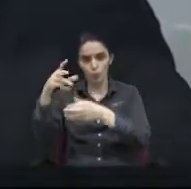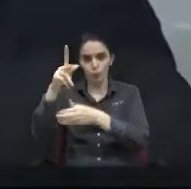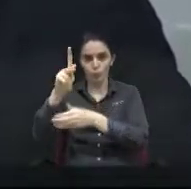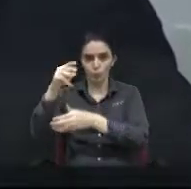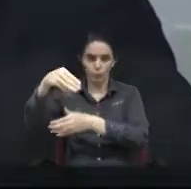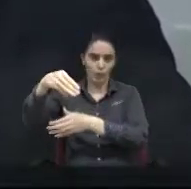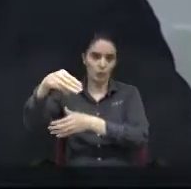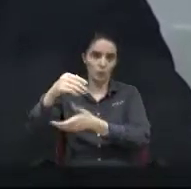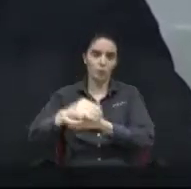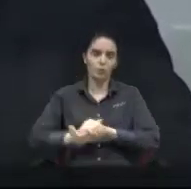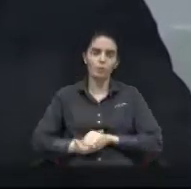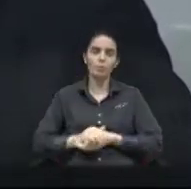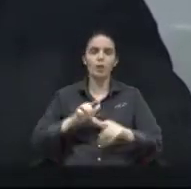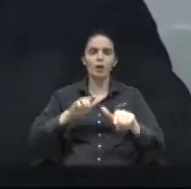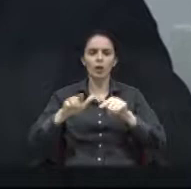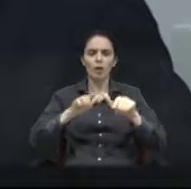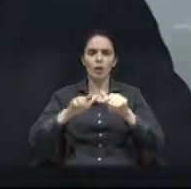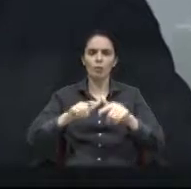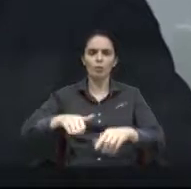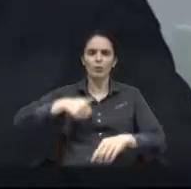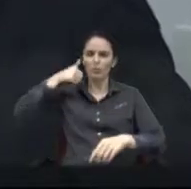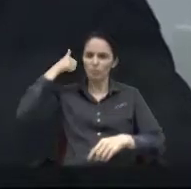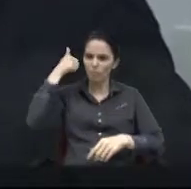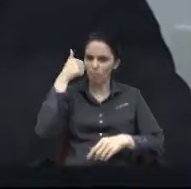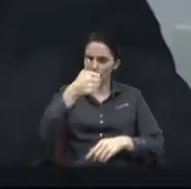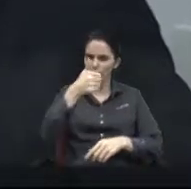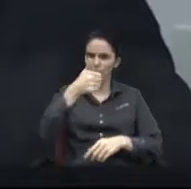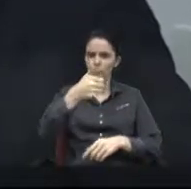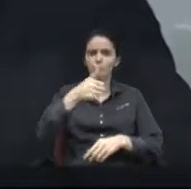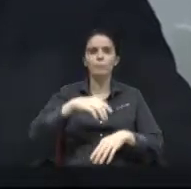trabalho que vocês têm feito